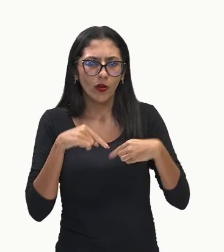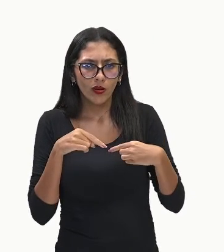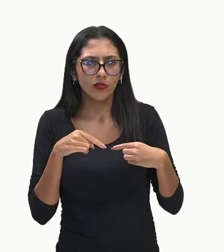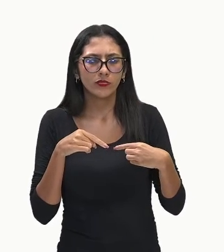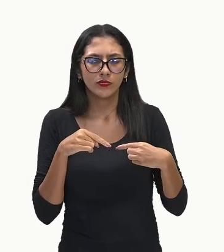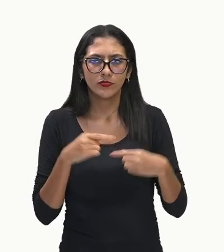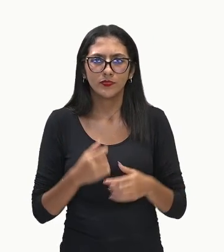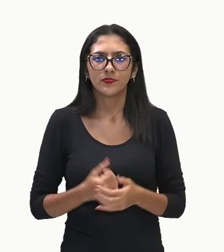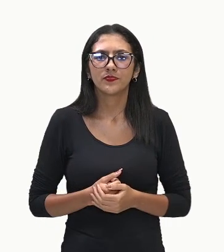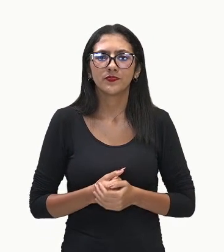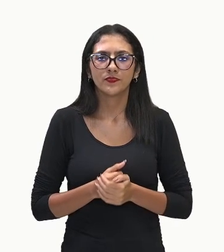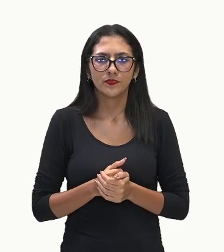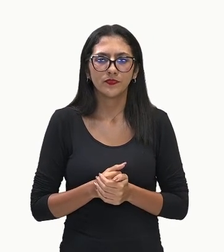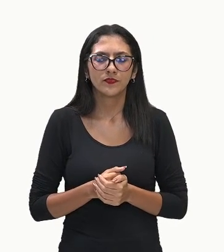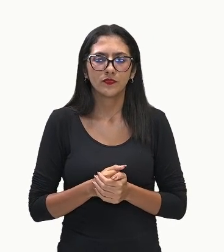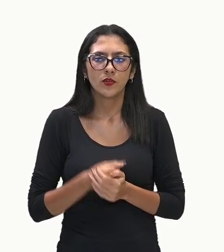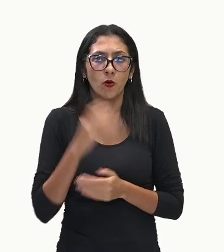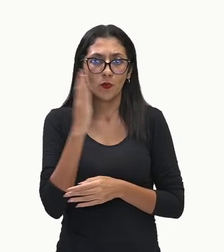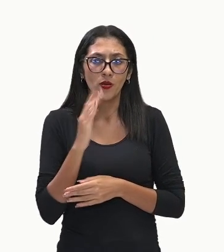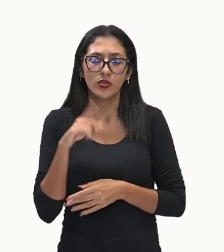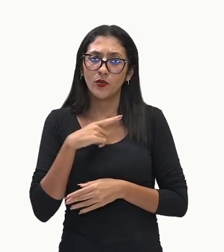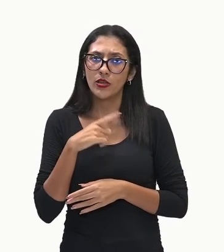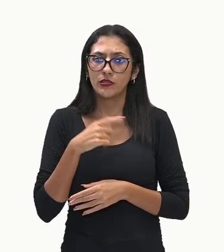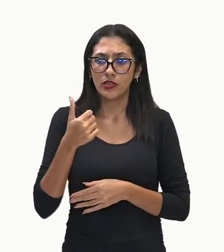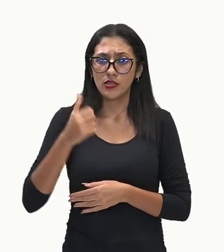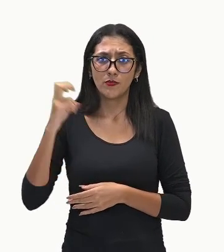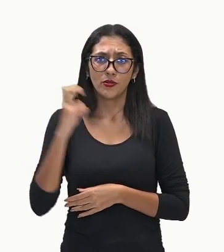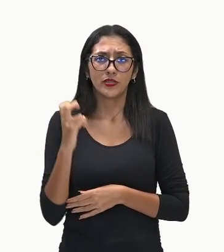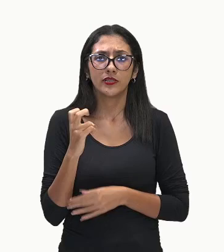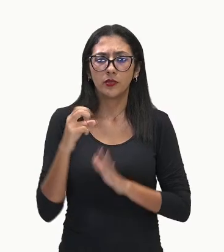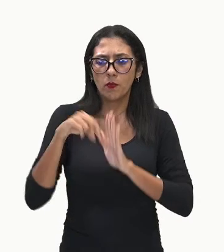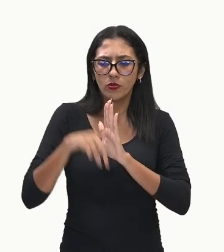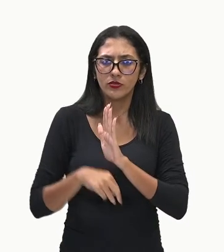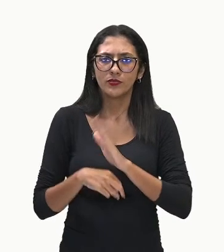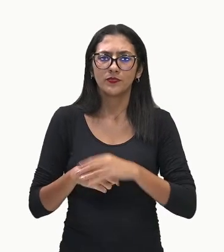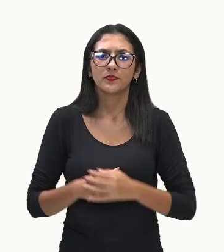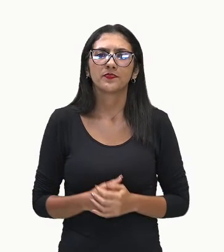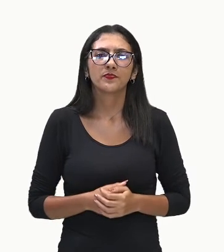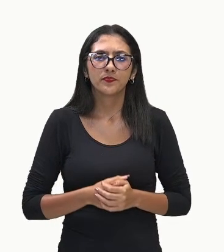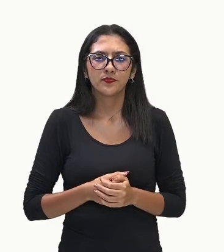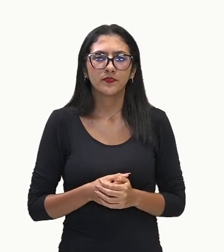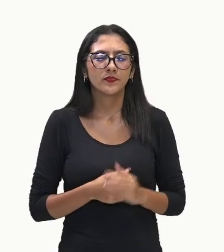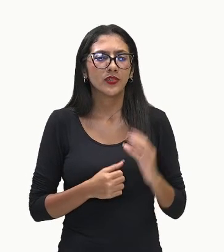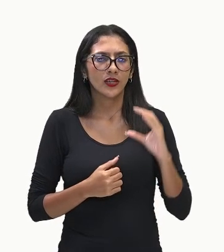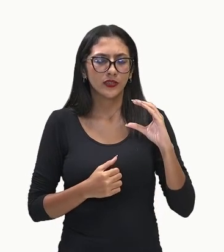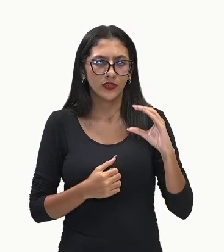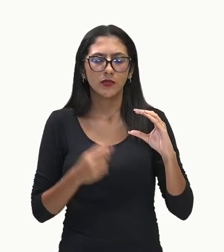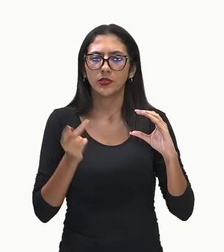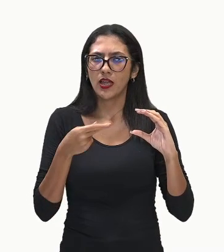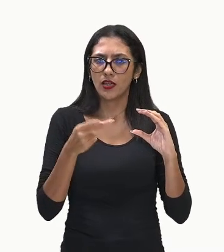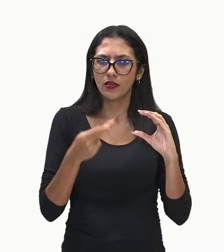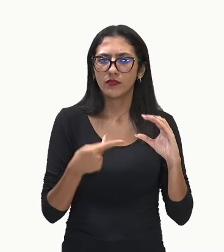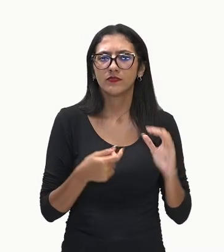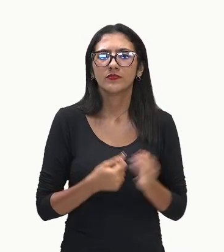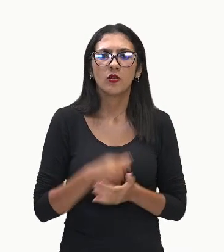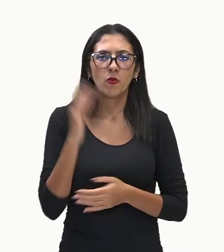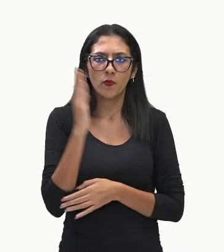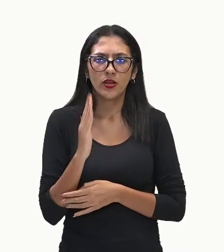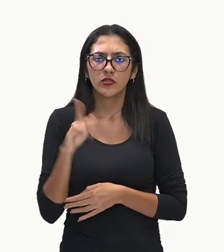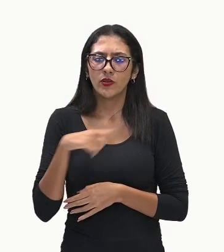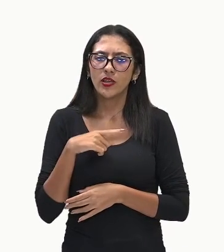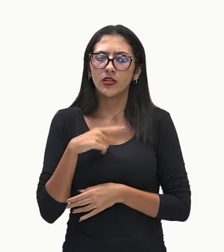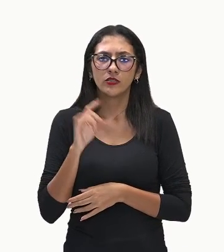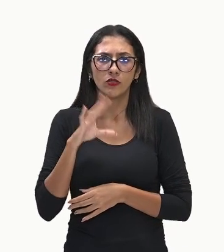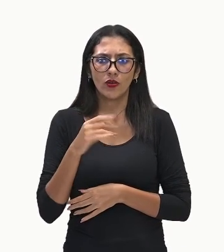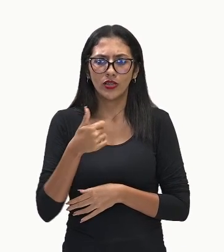de mel. Na realidade, ele ocupa a 15ª posição. Alternativa C também é incorreta, né? O Brasil ocupa a 15ª posição